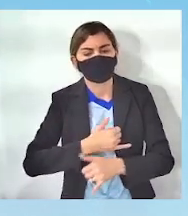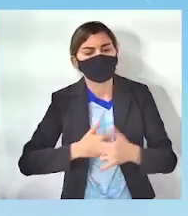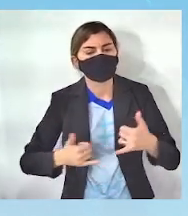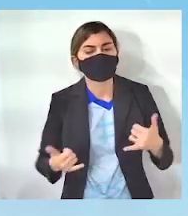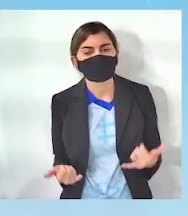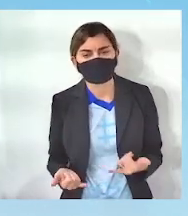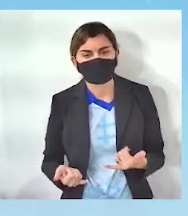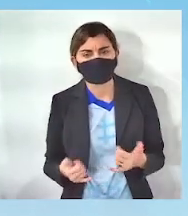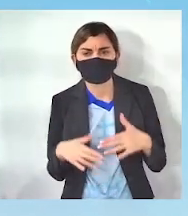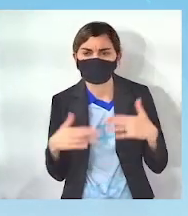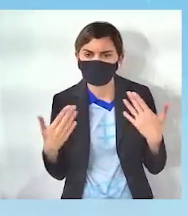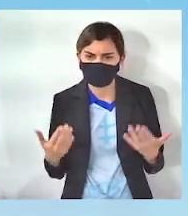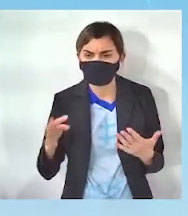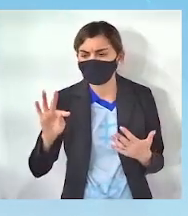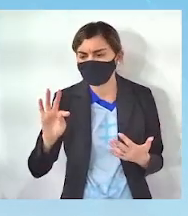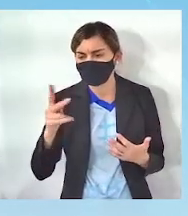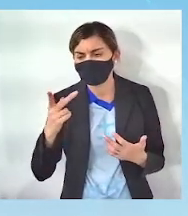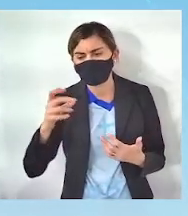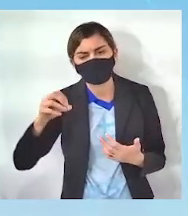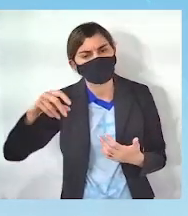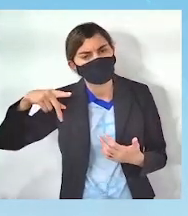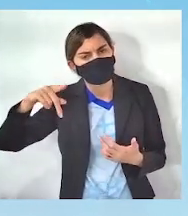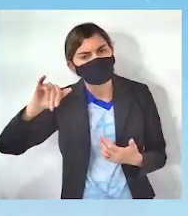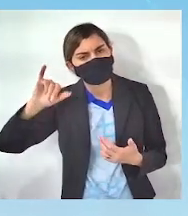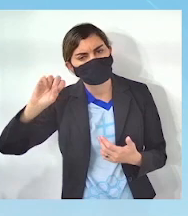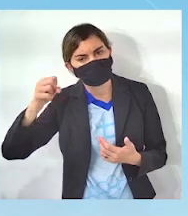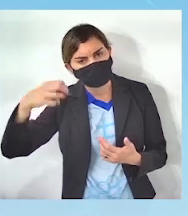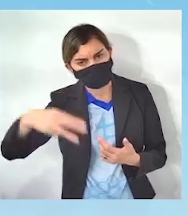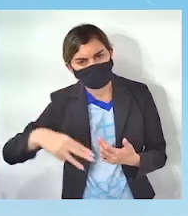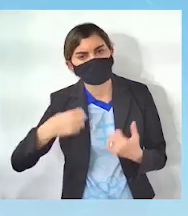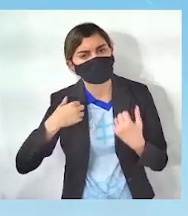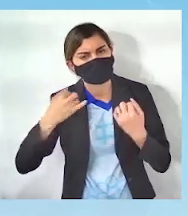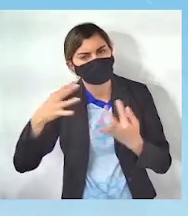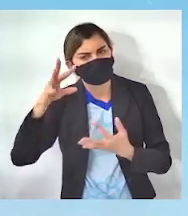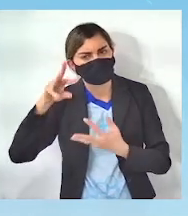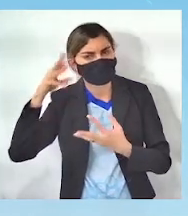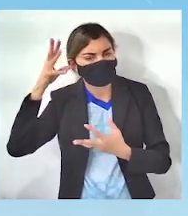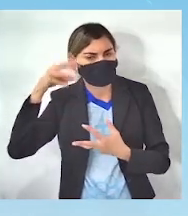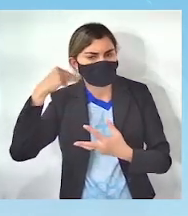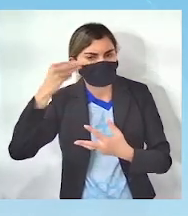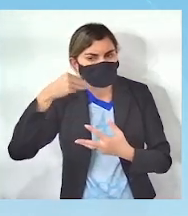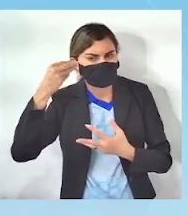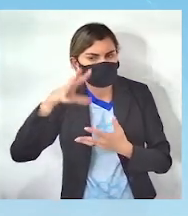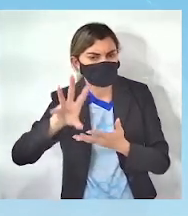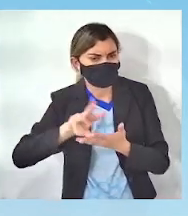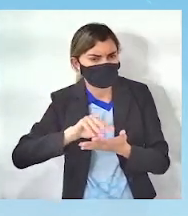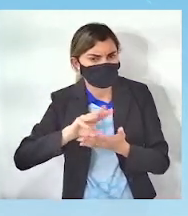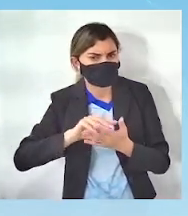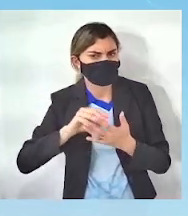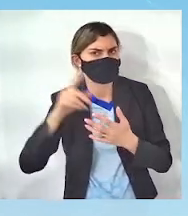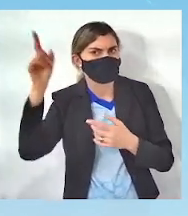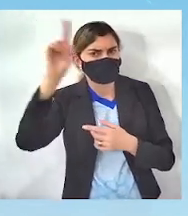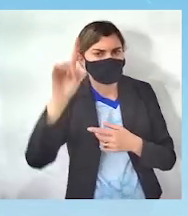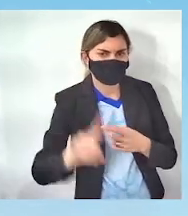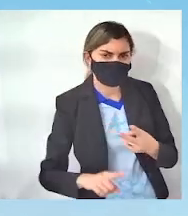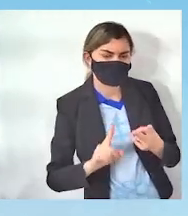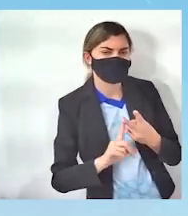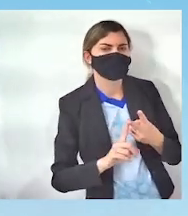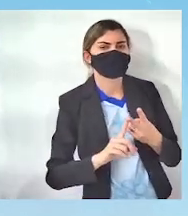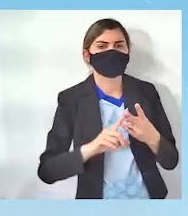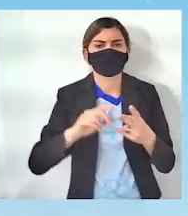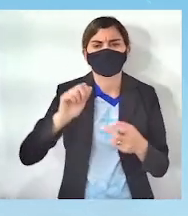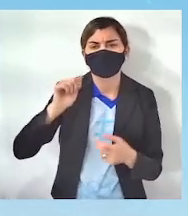eletricidade? E aí Thomson vai se basear nesses experimentos das ampolas, né, dos raios catódicos, dos